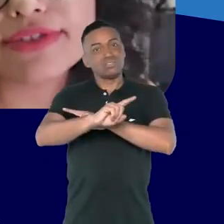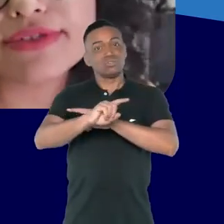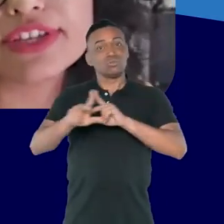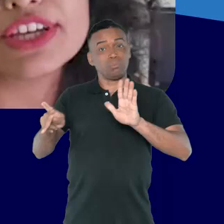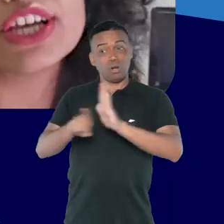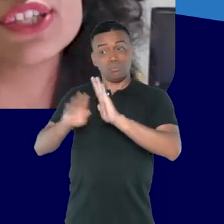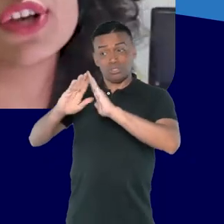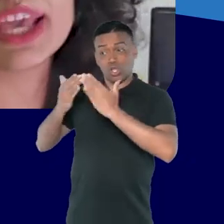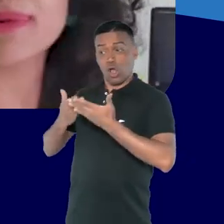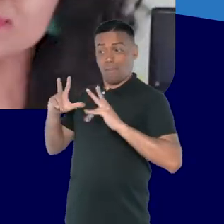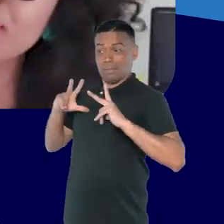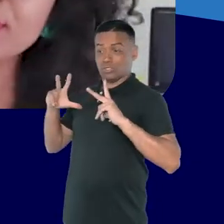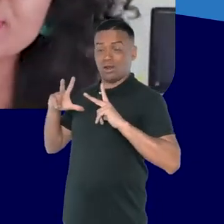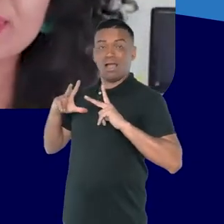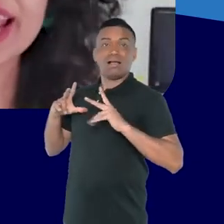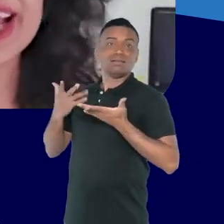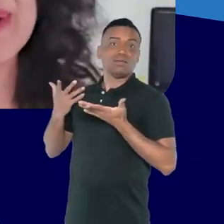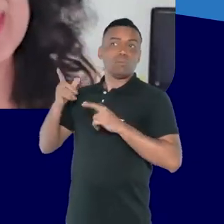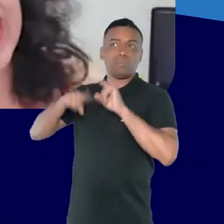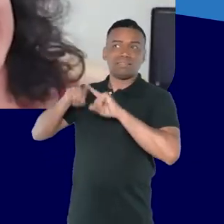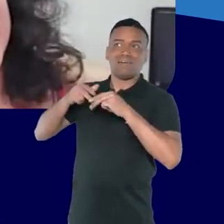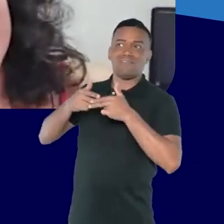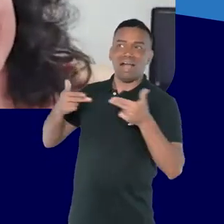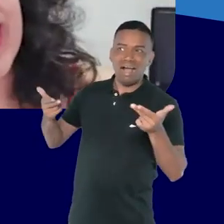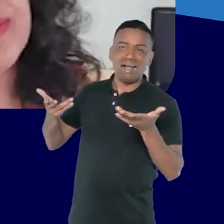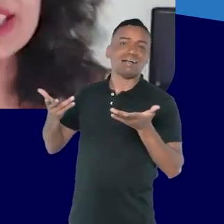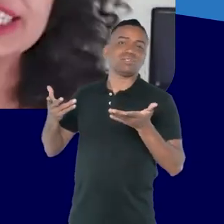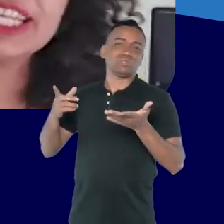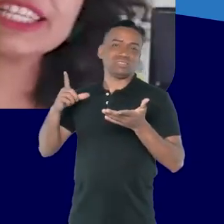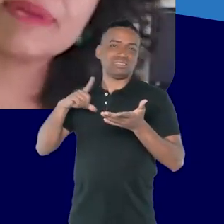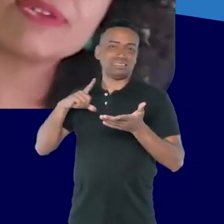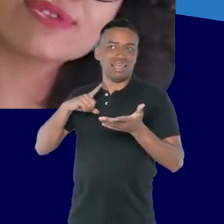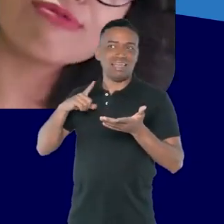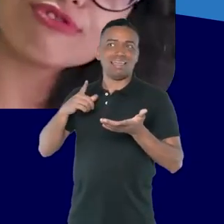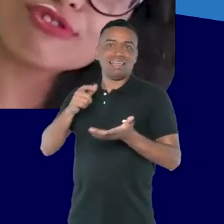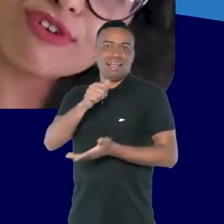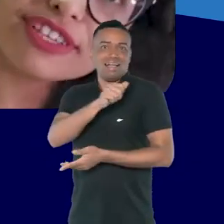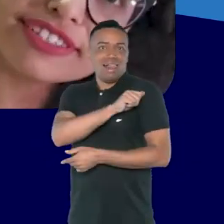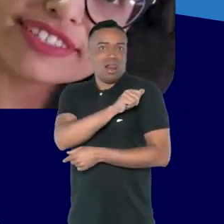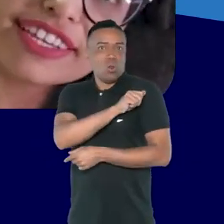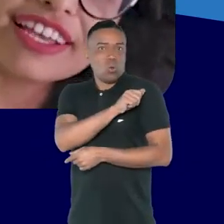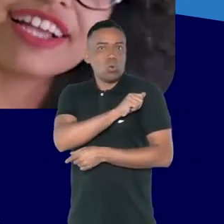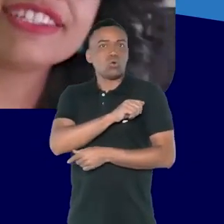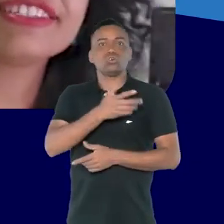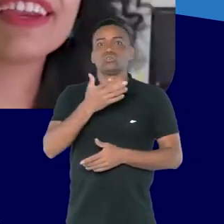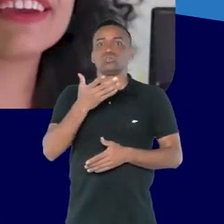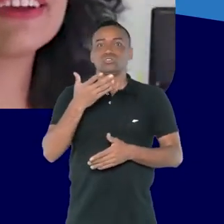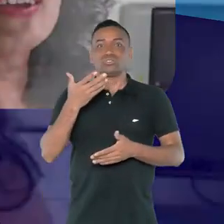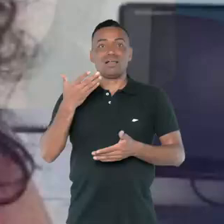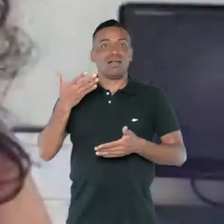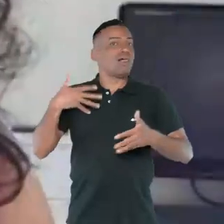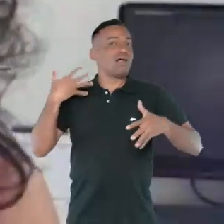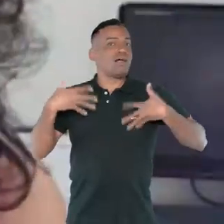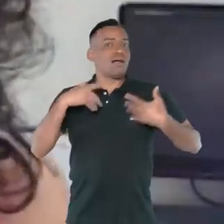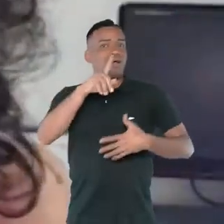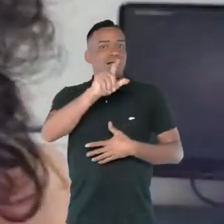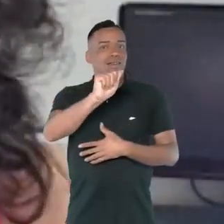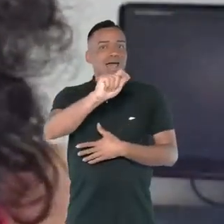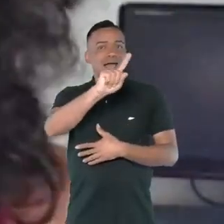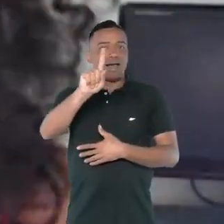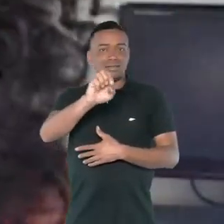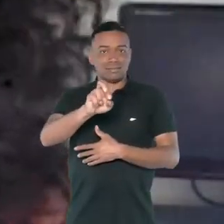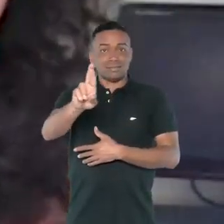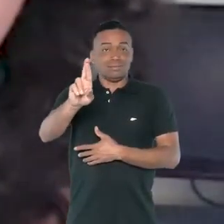de comércio. Só que é muito difícil, porque aí justamente na privada, onde a gente tem as melhores condições, a gente tem alunos